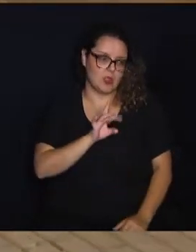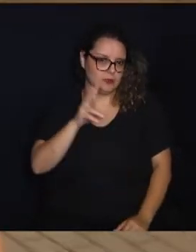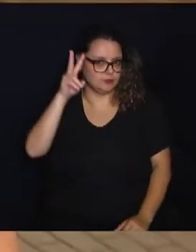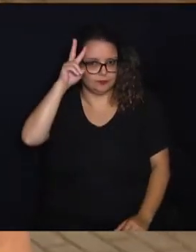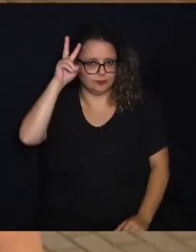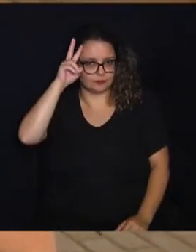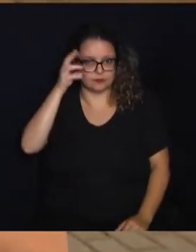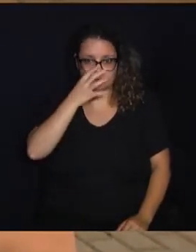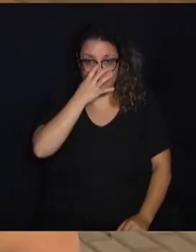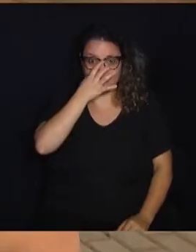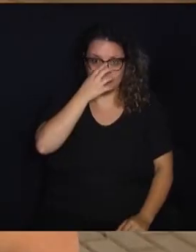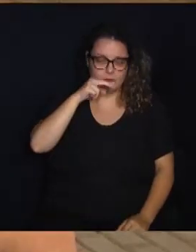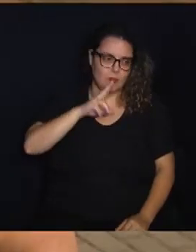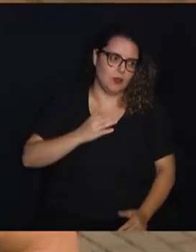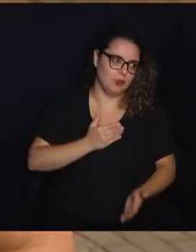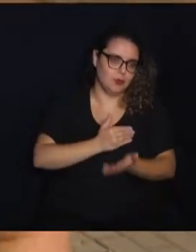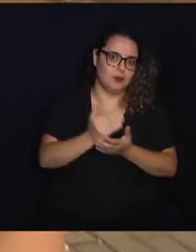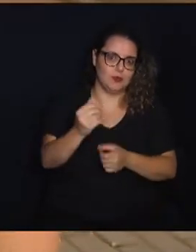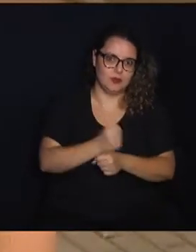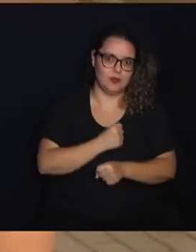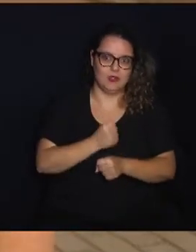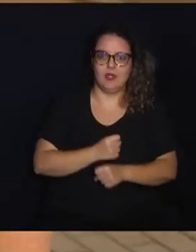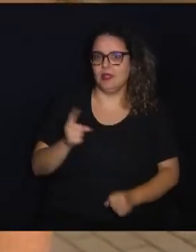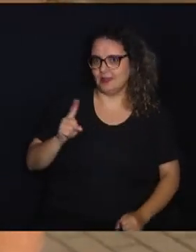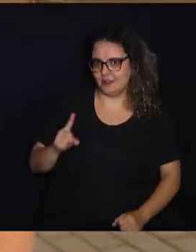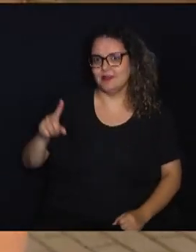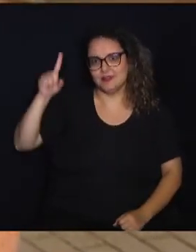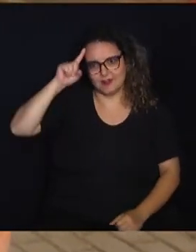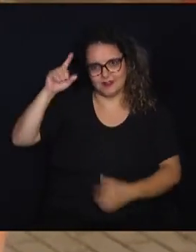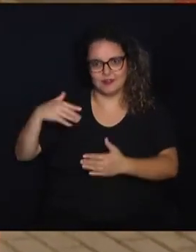segunda-feira ou então só no início do ano. Não, todo